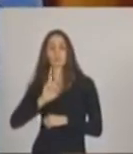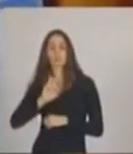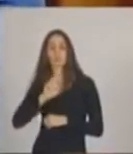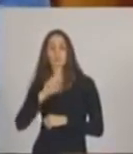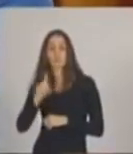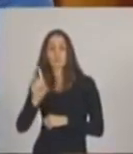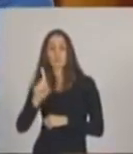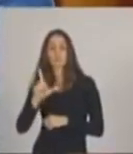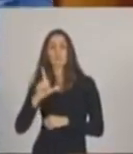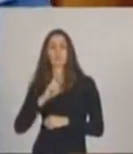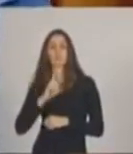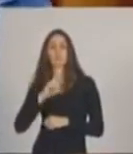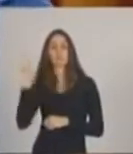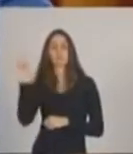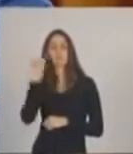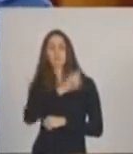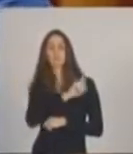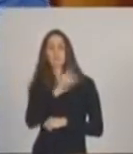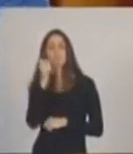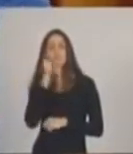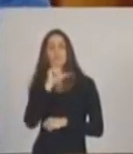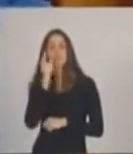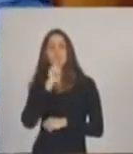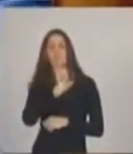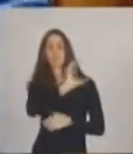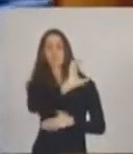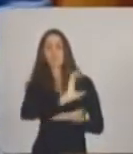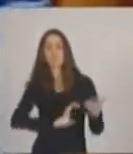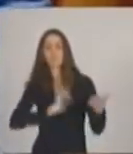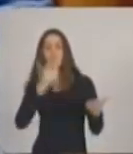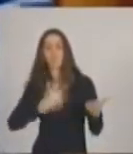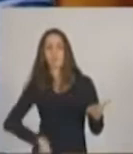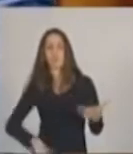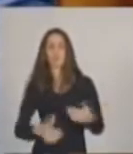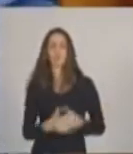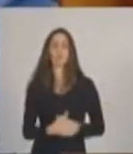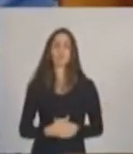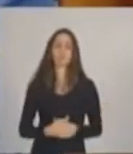tem uma dificuldade enorme para se conseguir receber de volta esses valores.